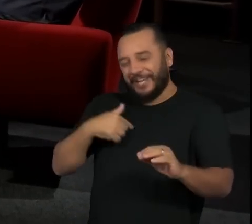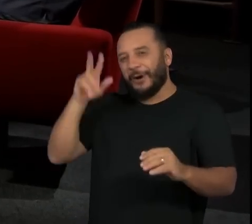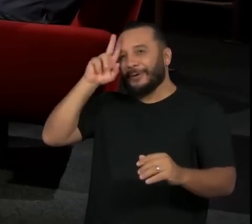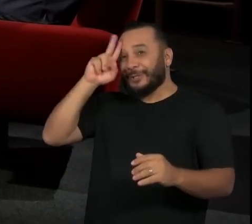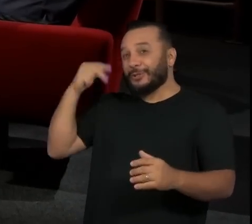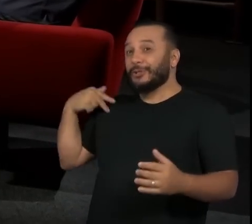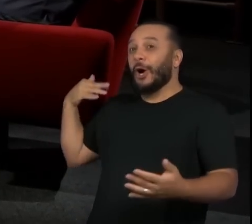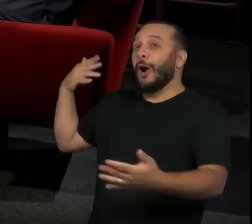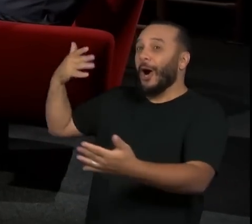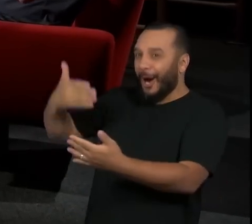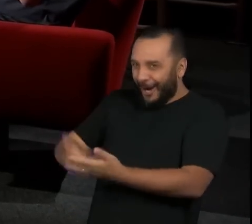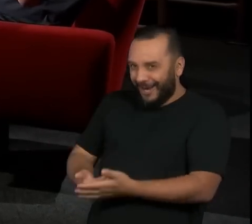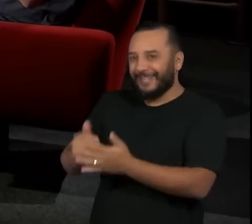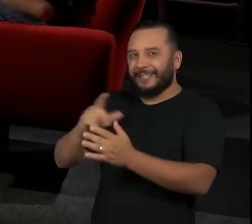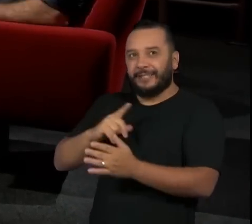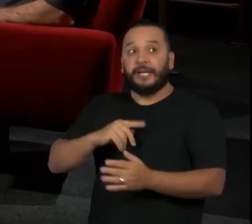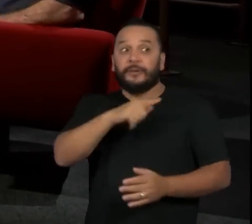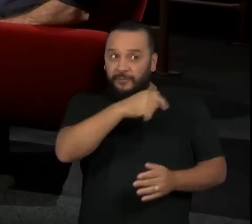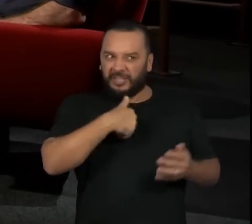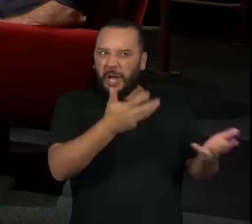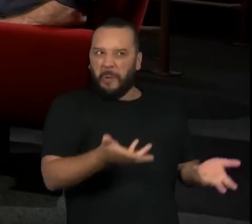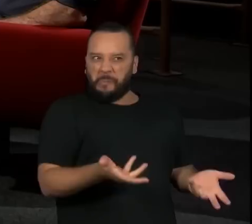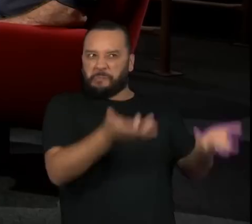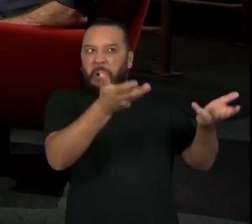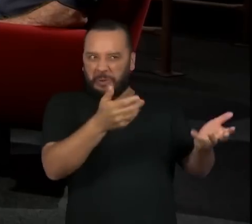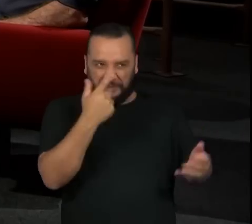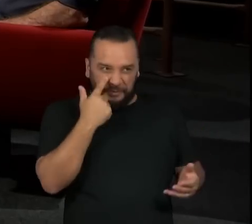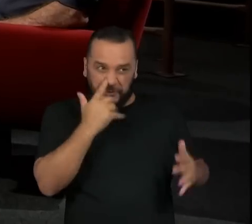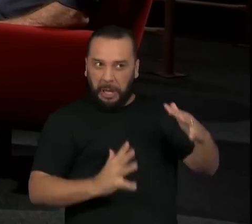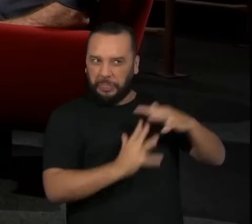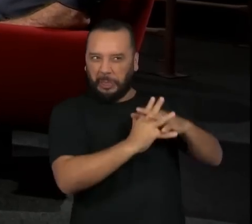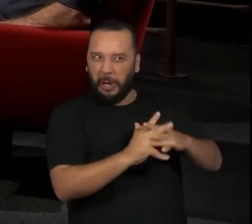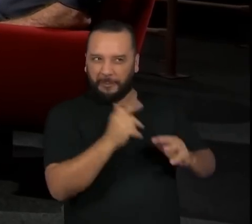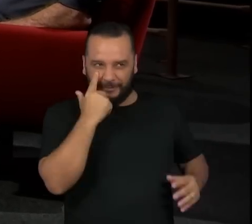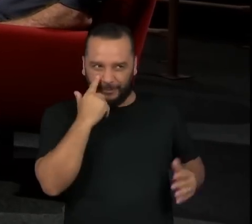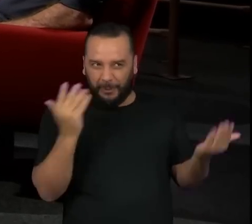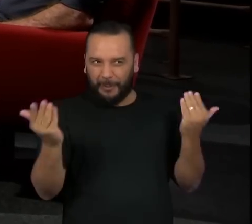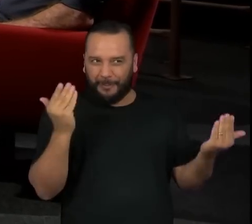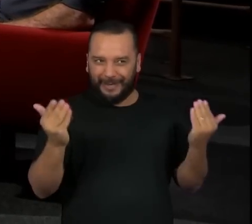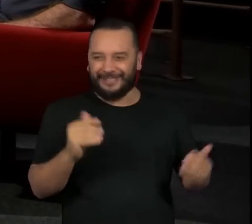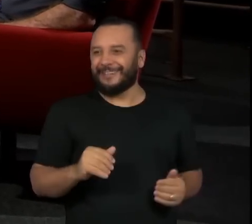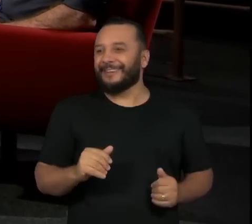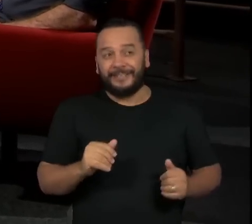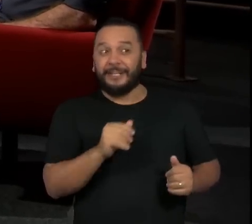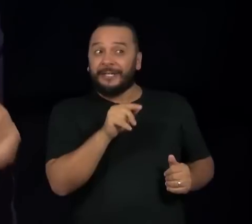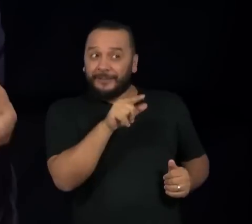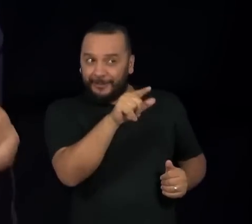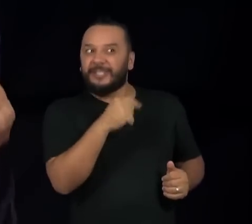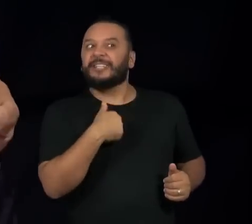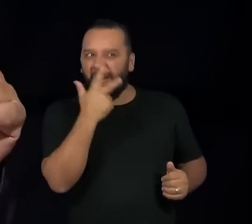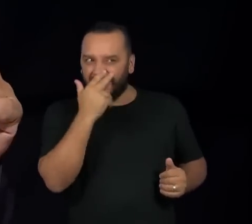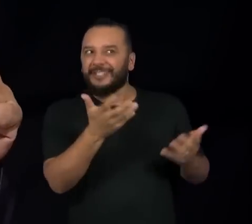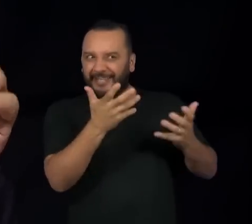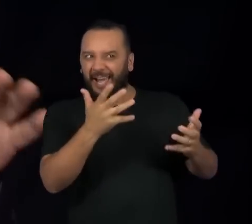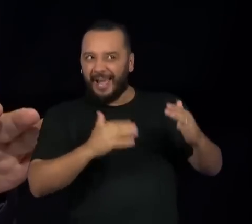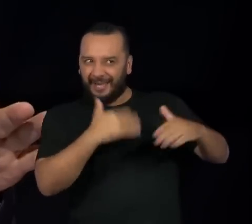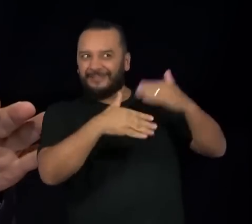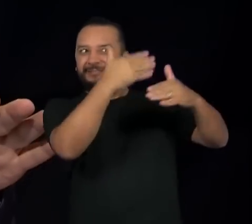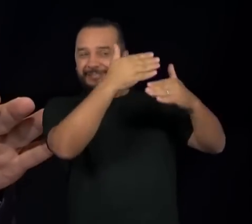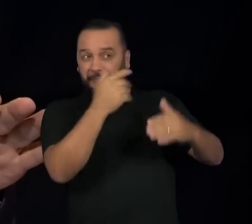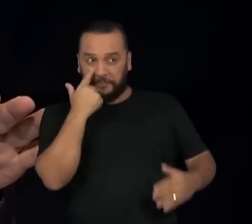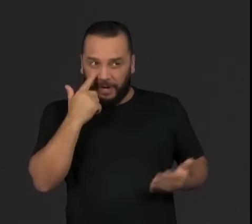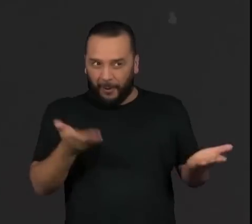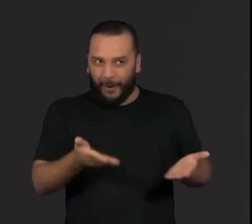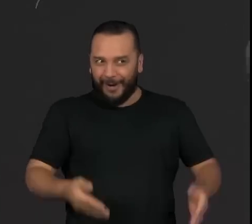de Damasco, né? Mas, eu já te joguei logo lá em cima. Mas... Que é para onde eu acho que você quer chegar. Nós vamos